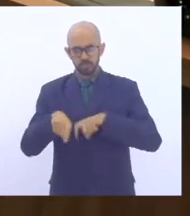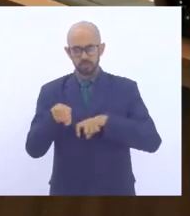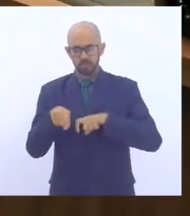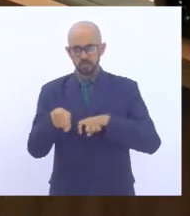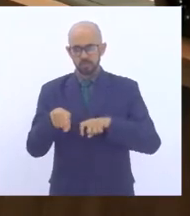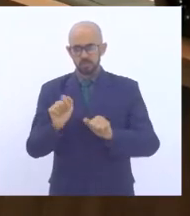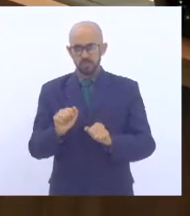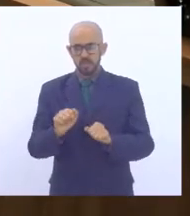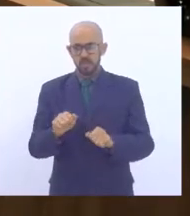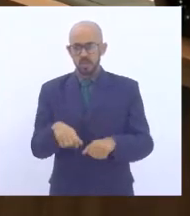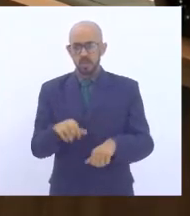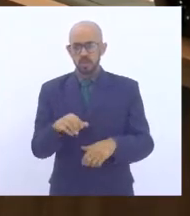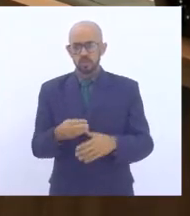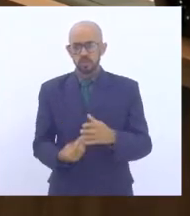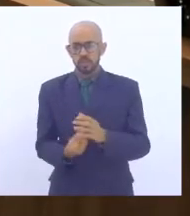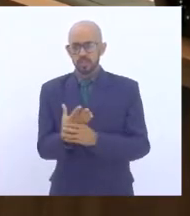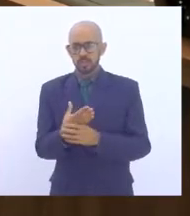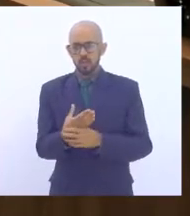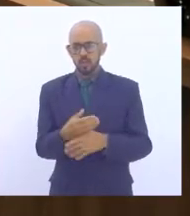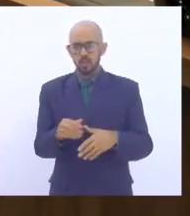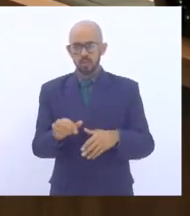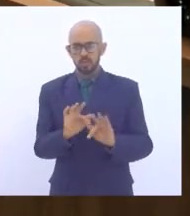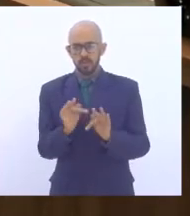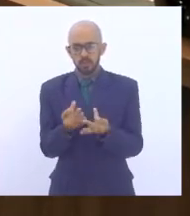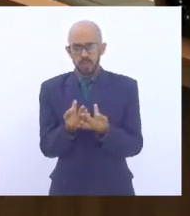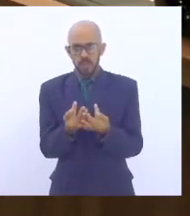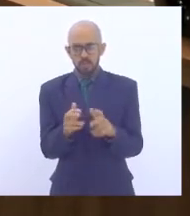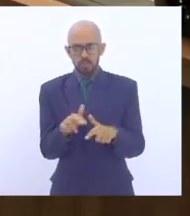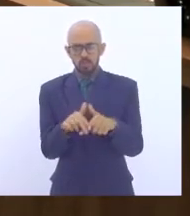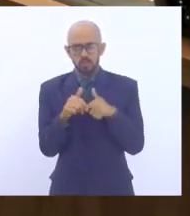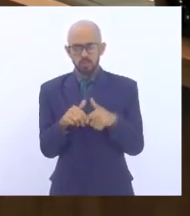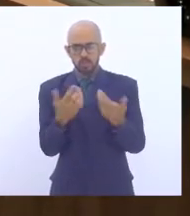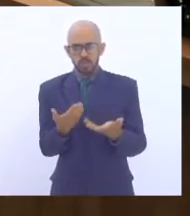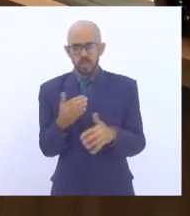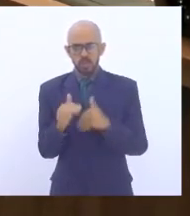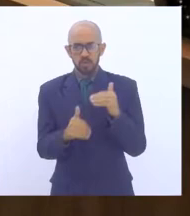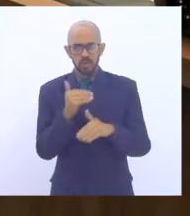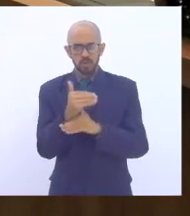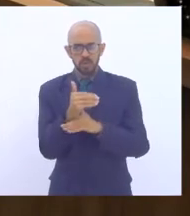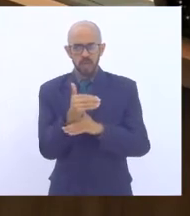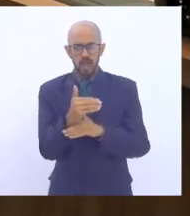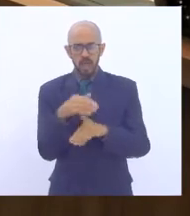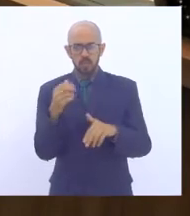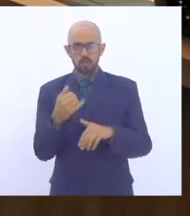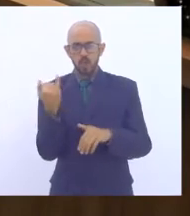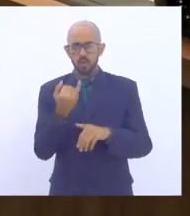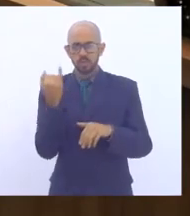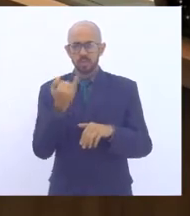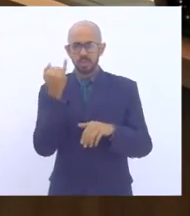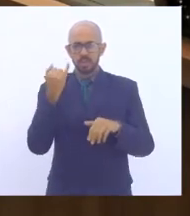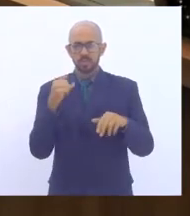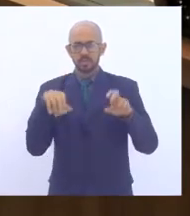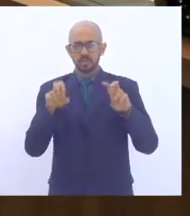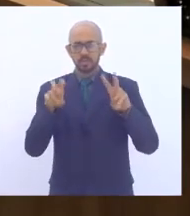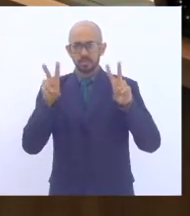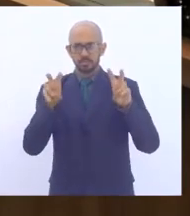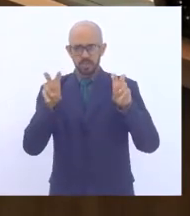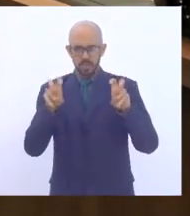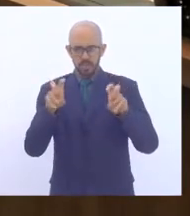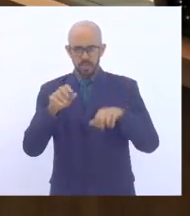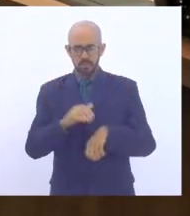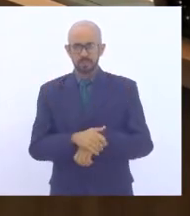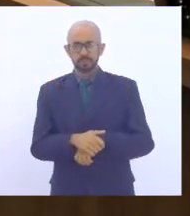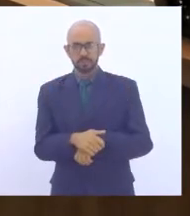de origem familiar e portanto quero ressaltar a importância da matéria de novo fazer essa menção tanta